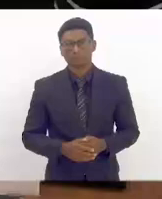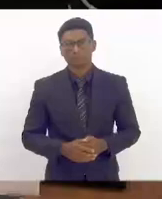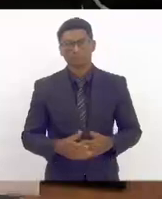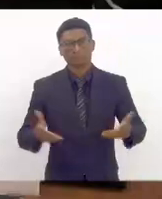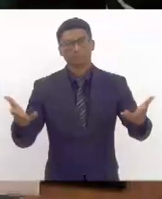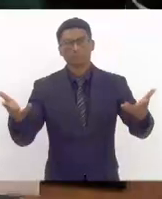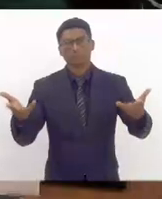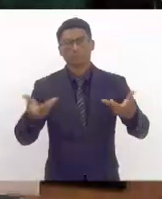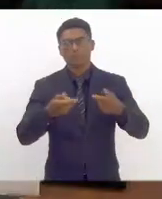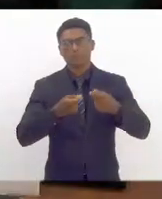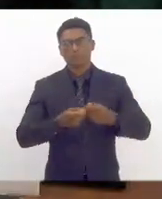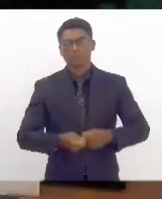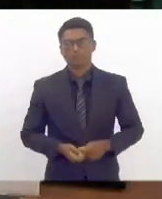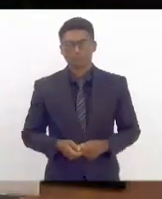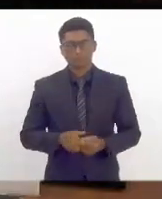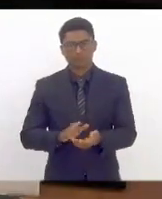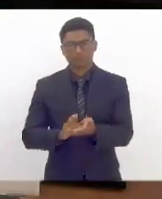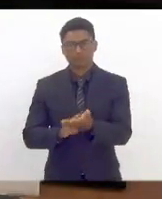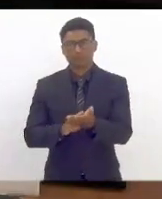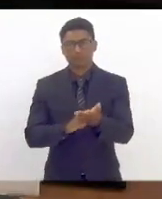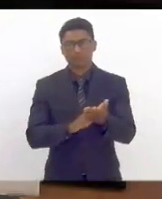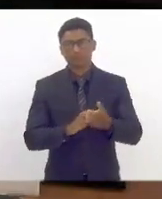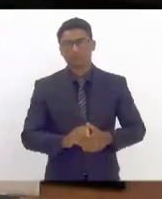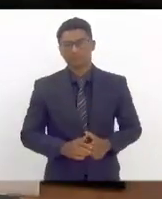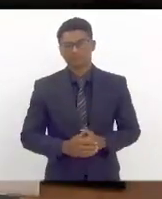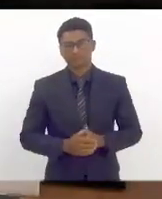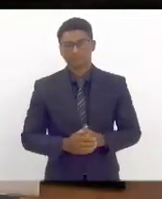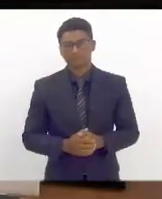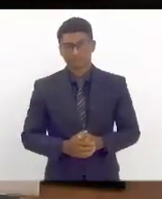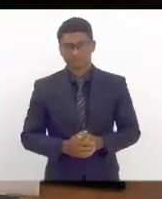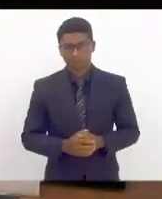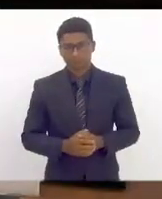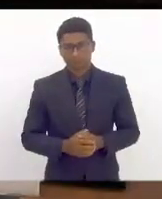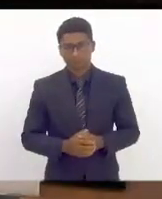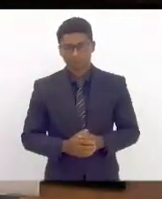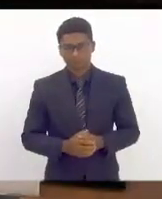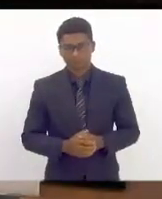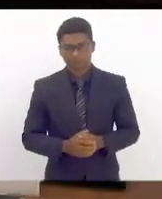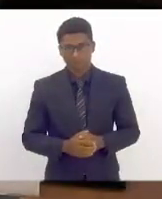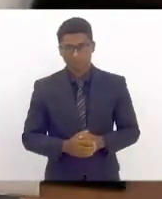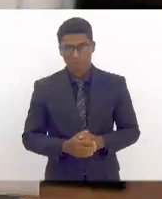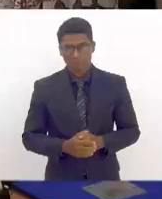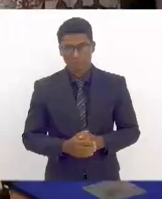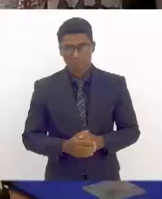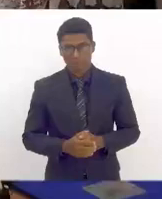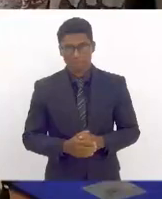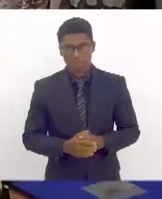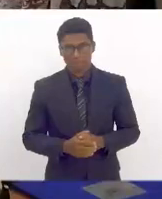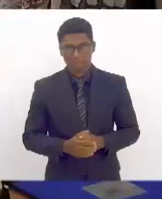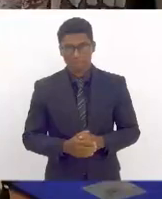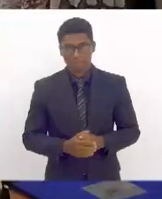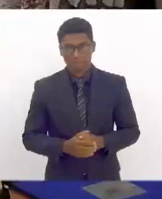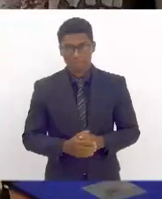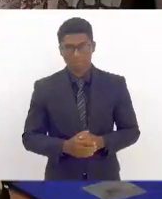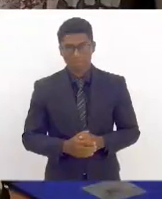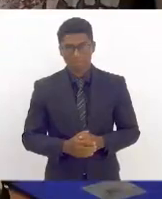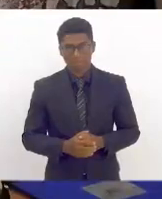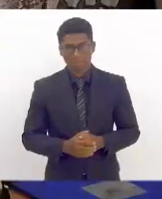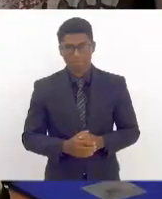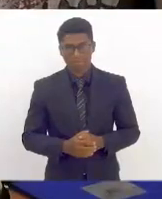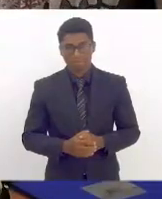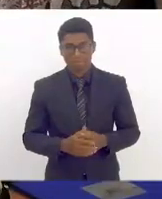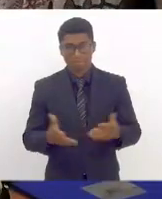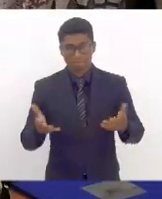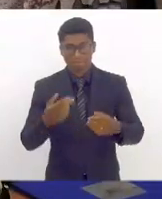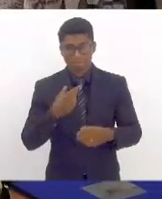maravilhosas parabéns gente eu queria sim falarei